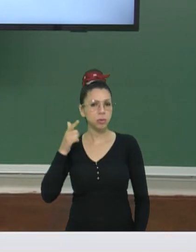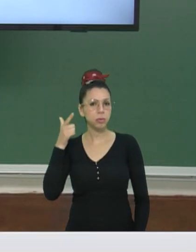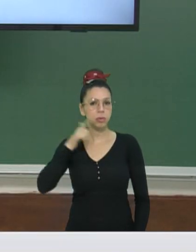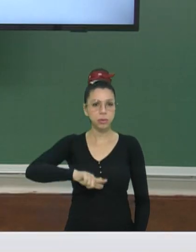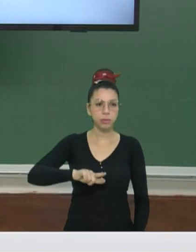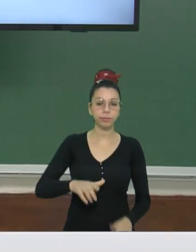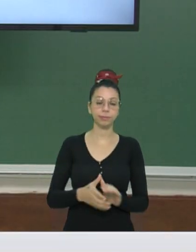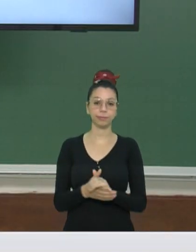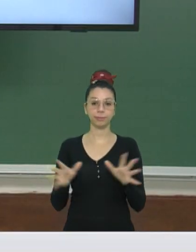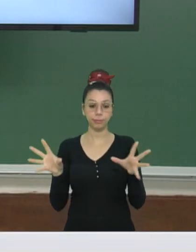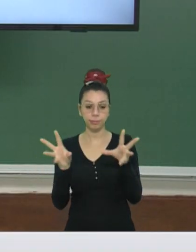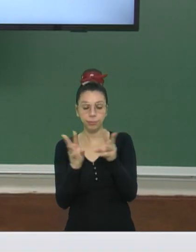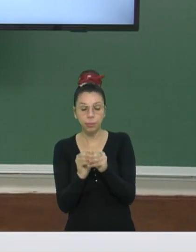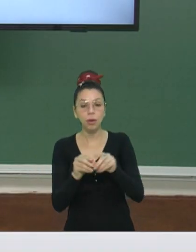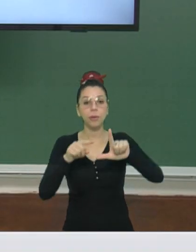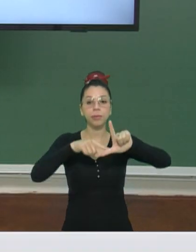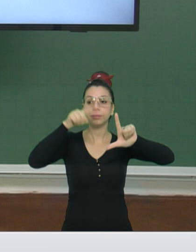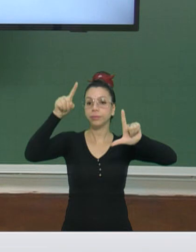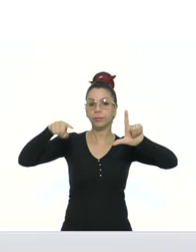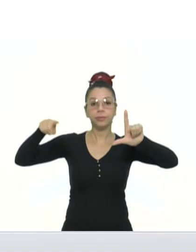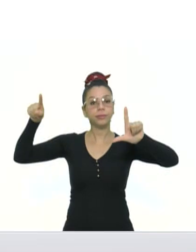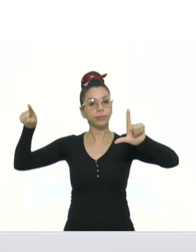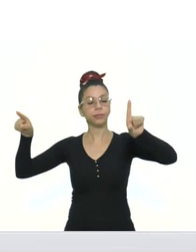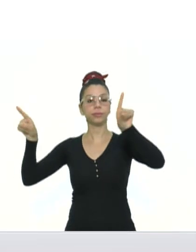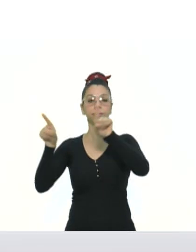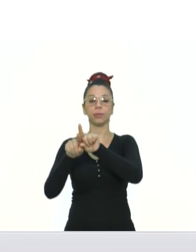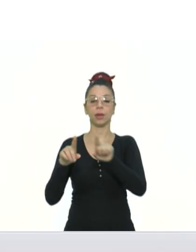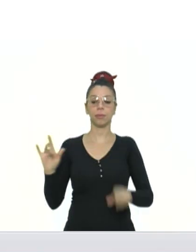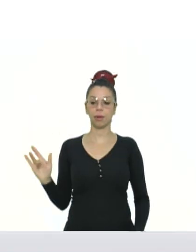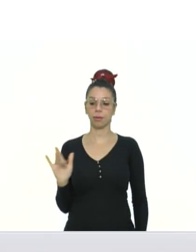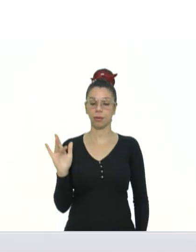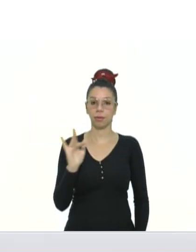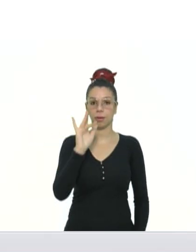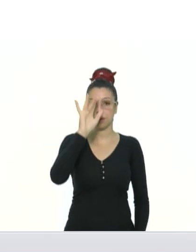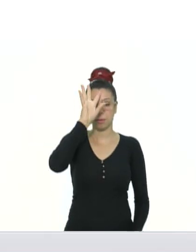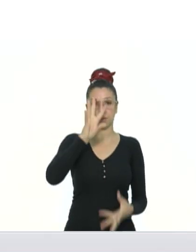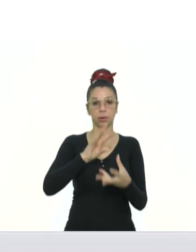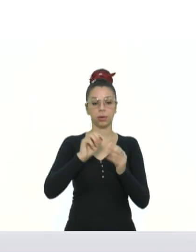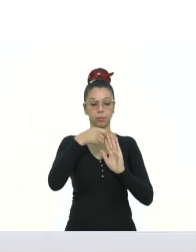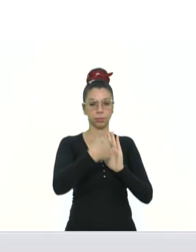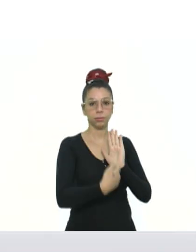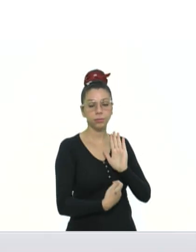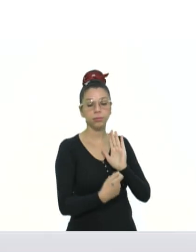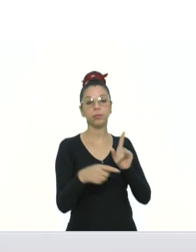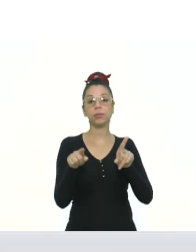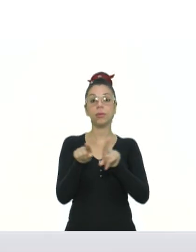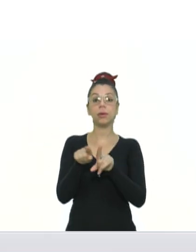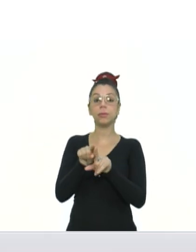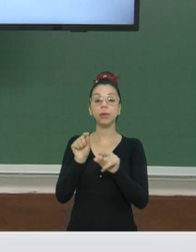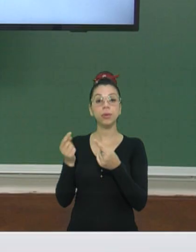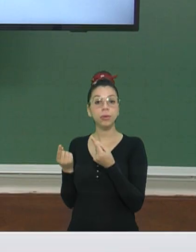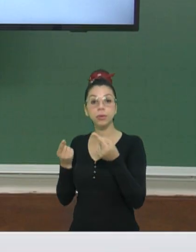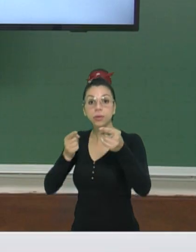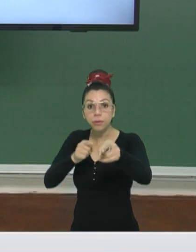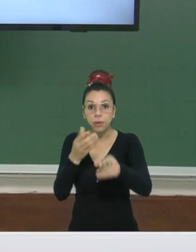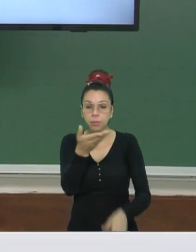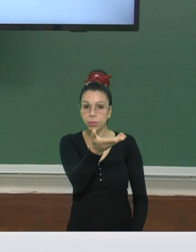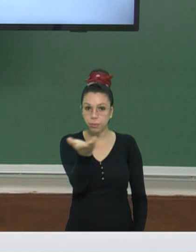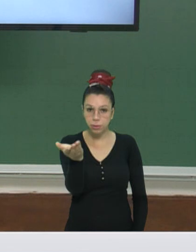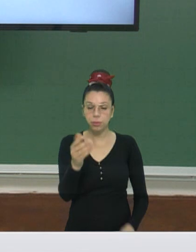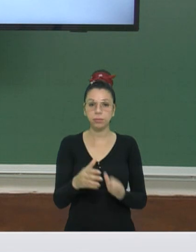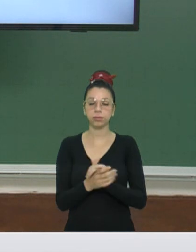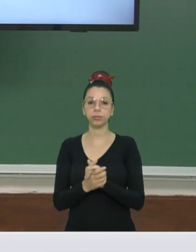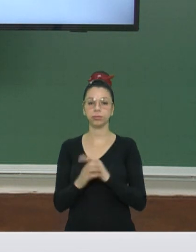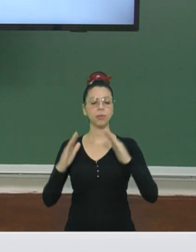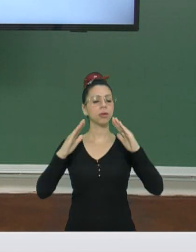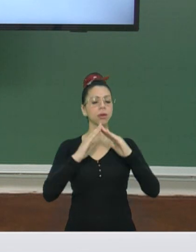aula, nós vimos o gráfico, falamos sobre a dengue, interpretamos o texto e eu deixo um desafio para vocês. Dá uma volta em